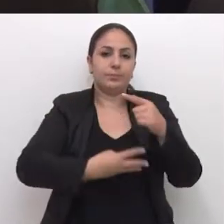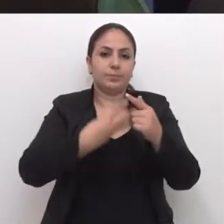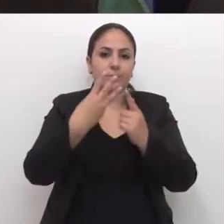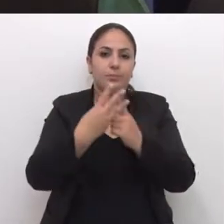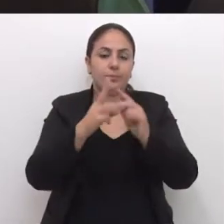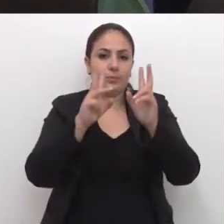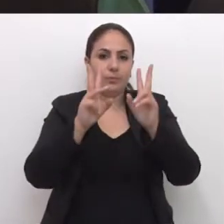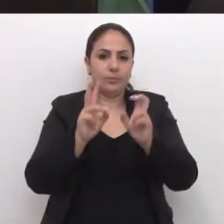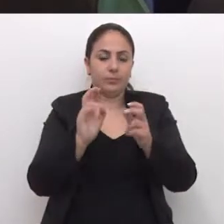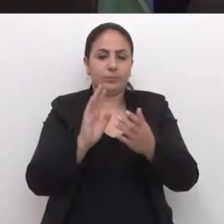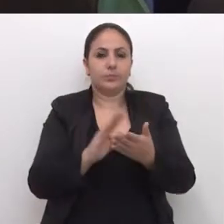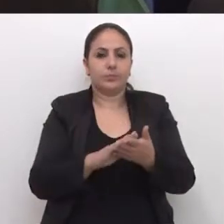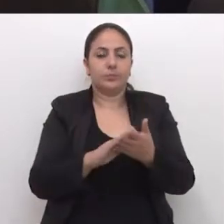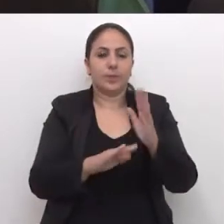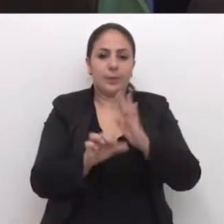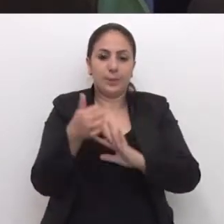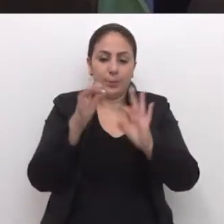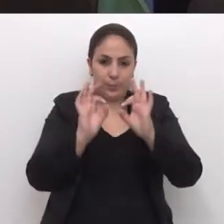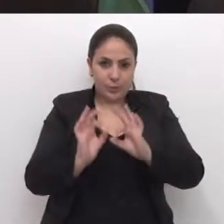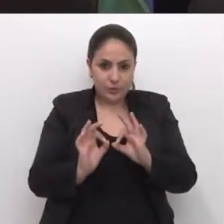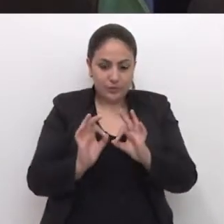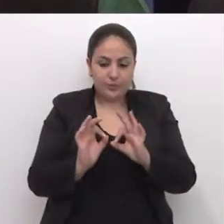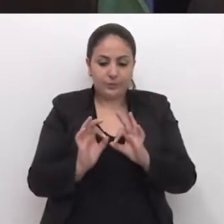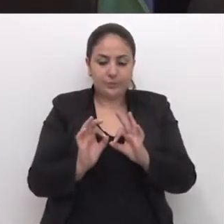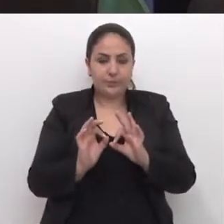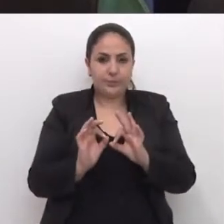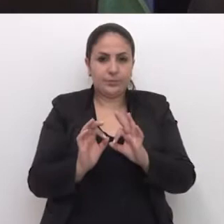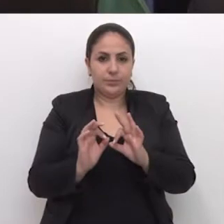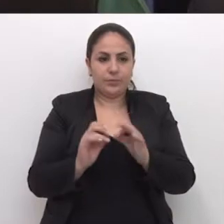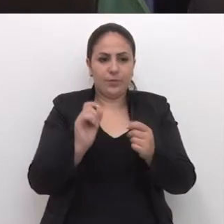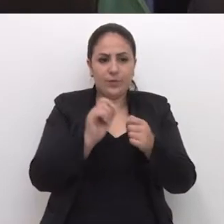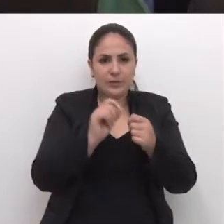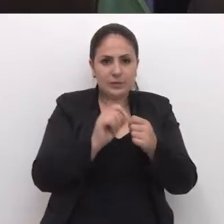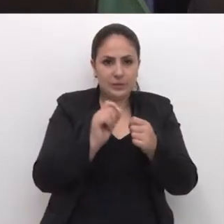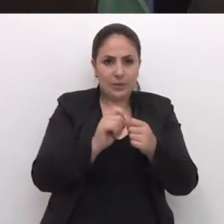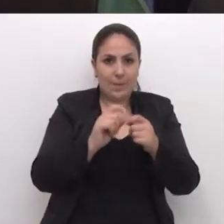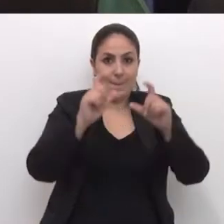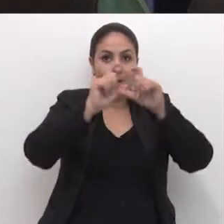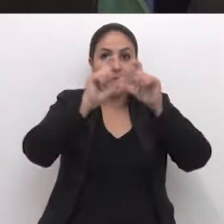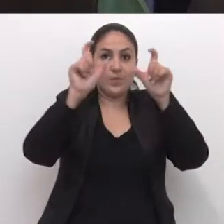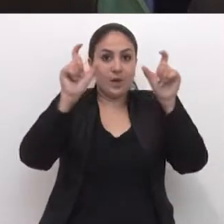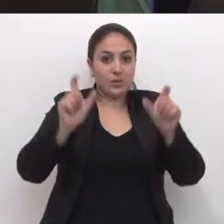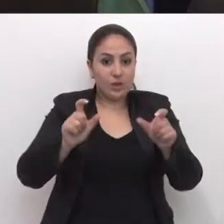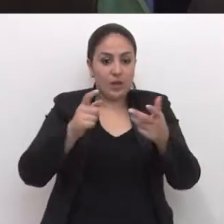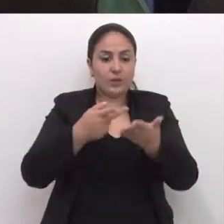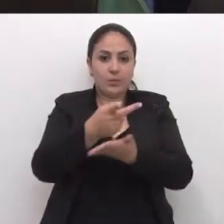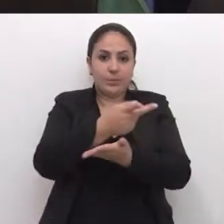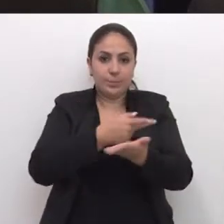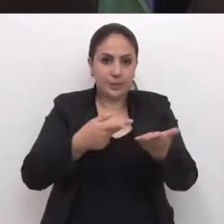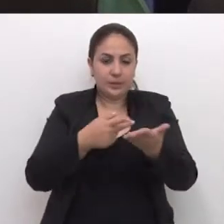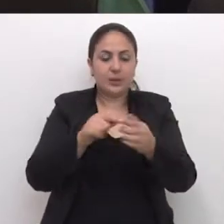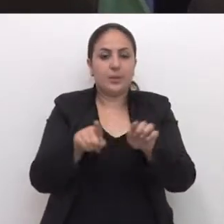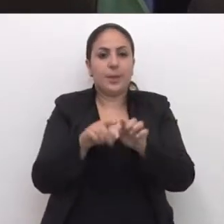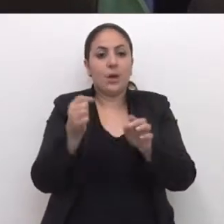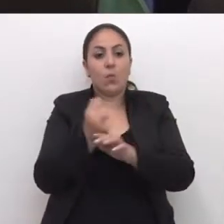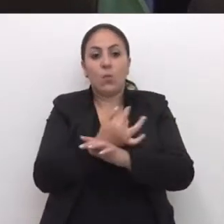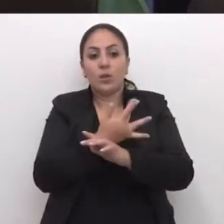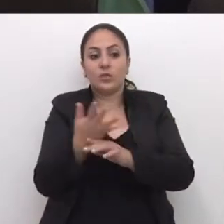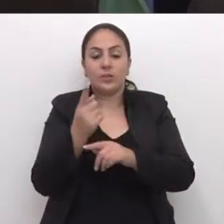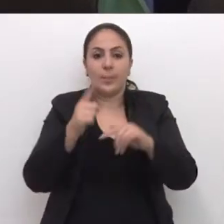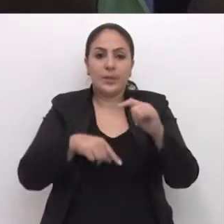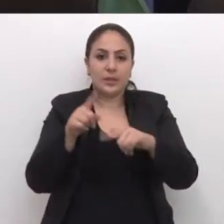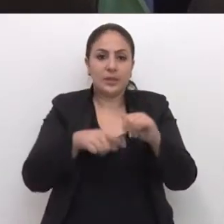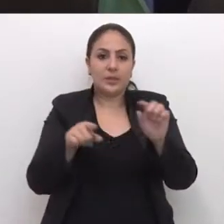desenvolver 3 materiais, Então, assim, o projeto, uma planta, uma fachada, um quantitativo